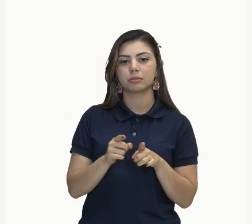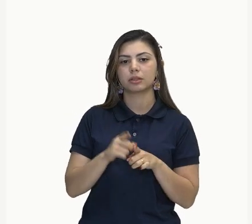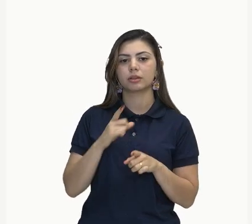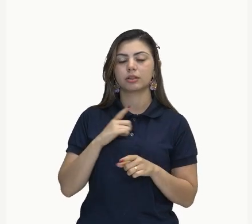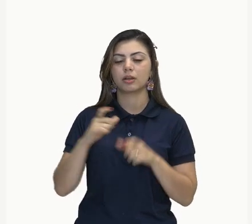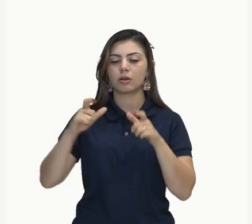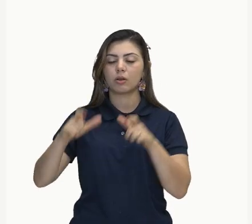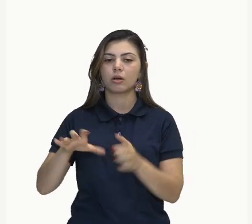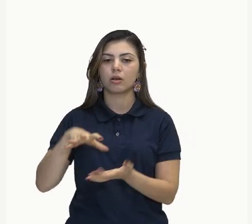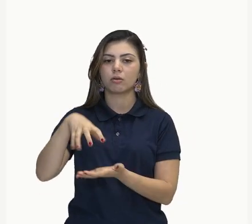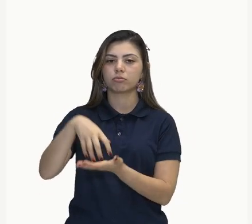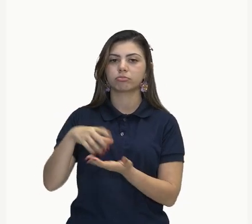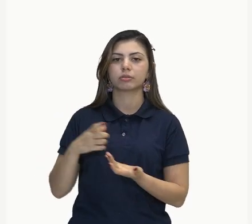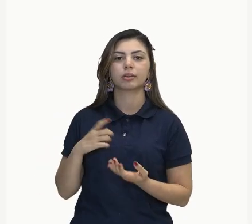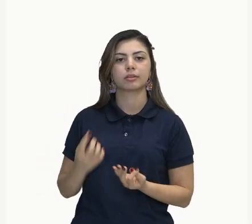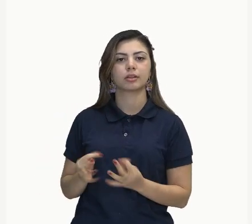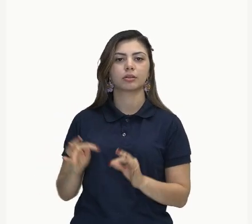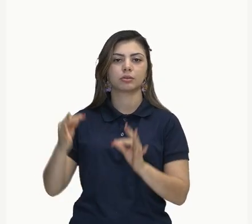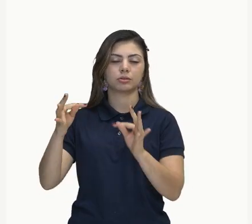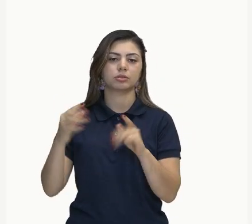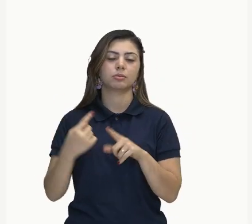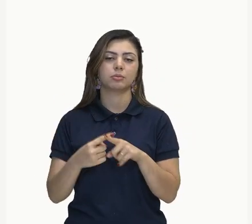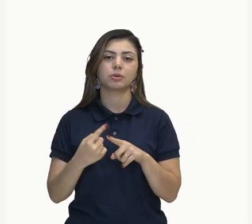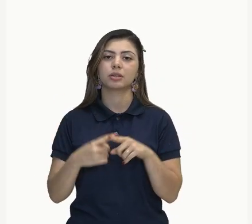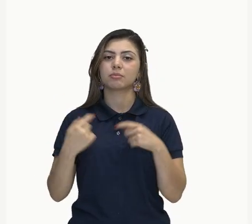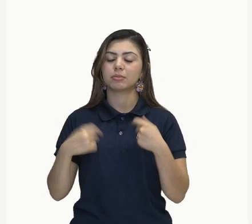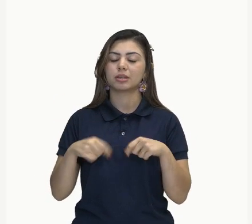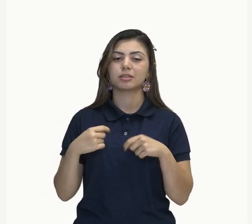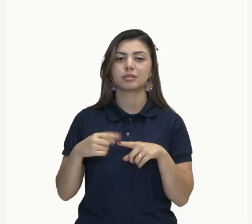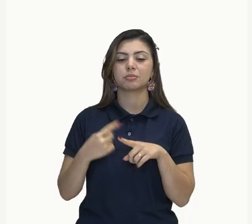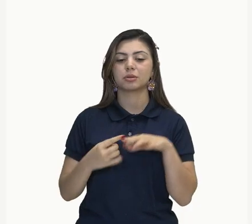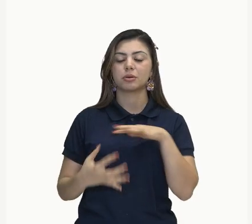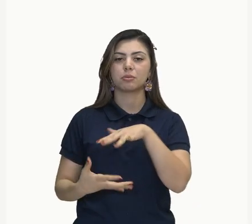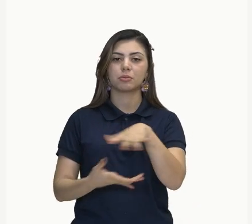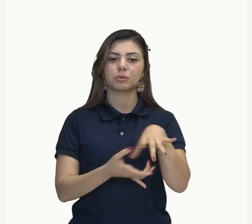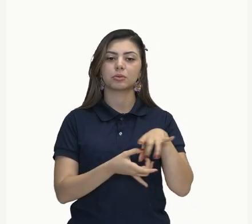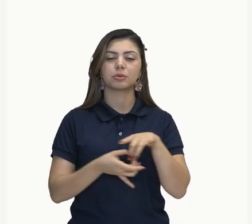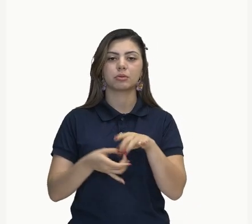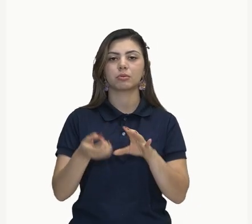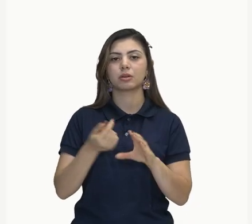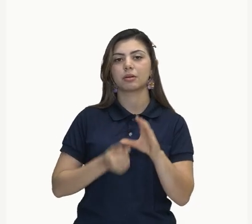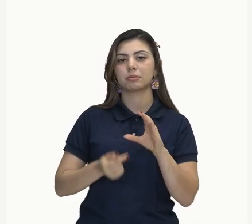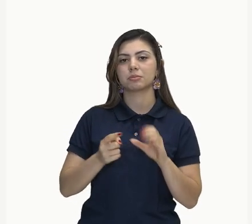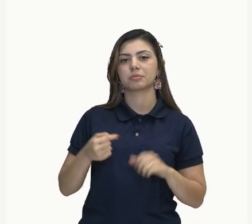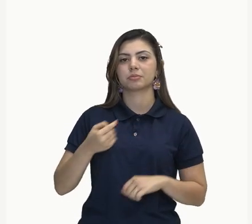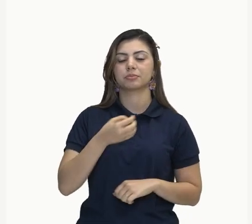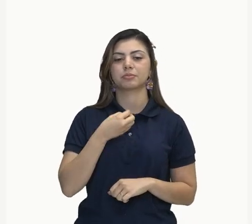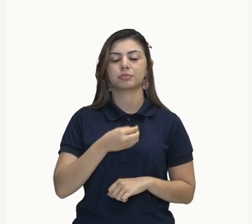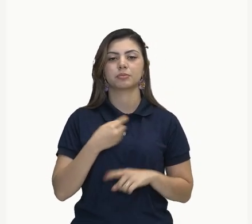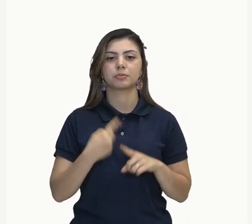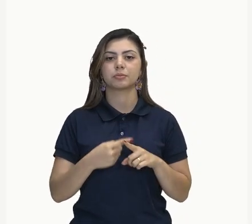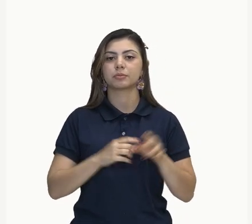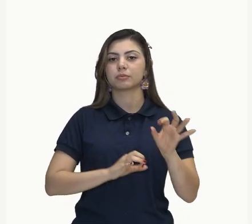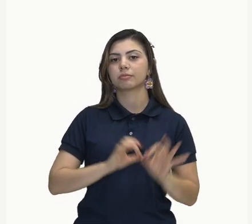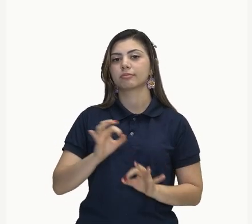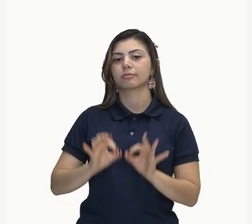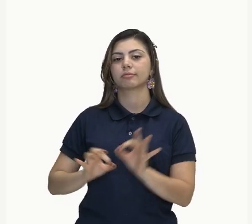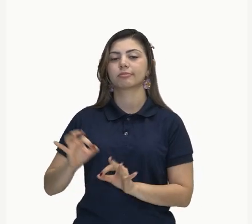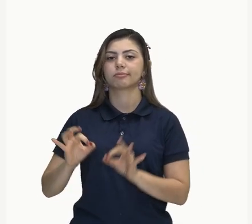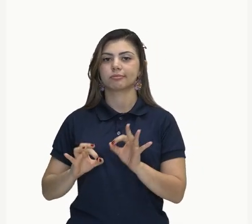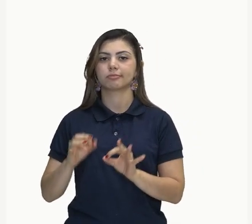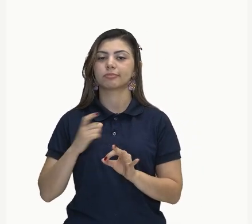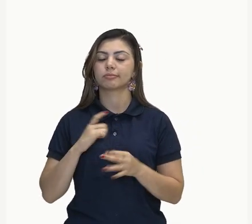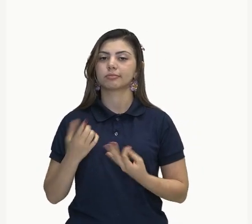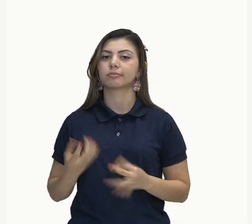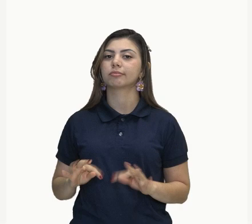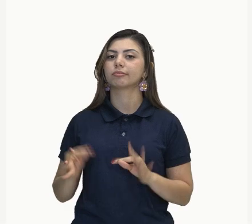sendo criados, porque é uma necessidade da globalização, do capitalismo que vivemos, que esses processos sejam cada vez mais modernos,